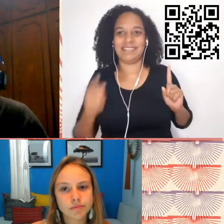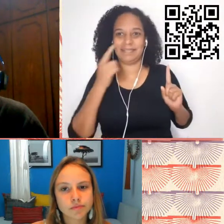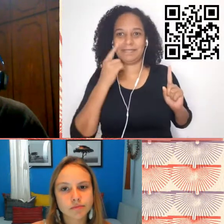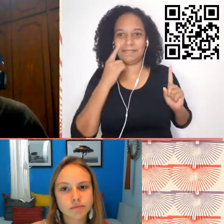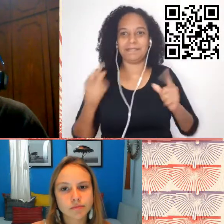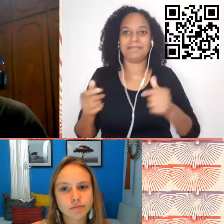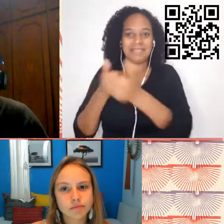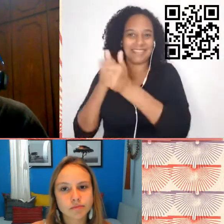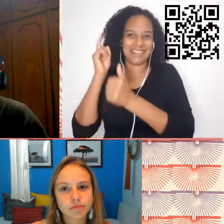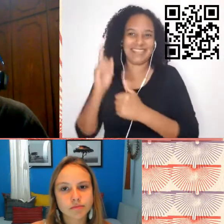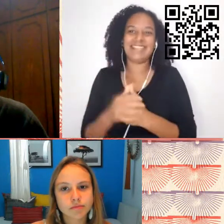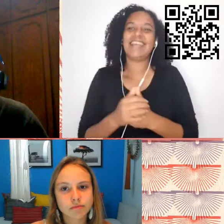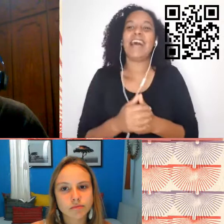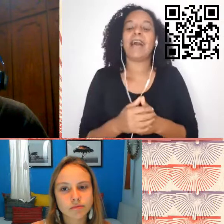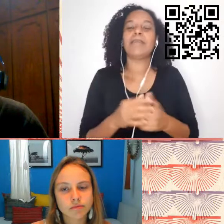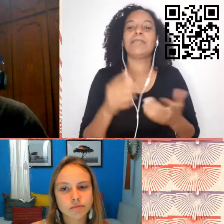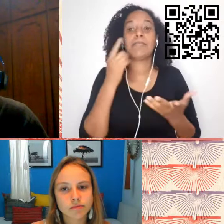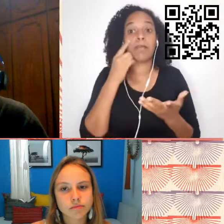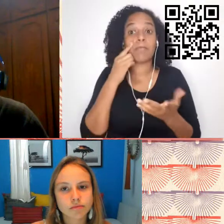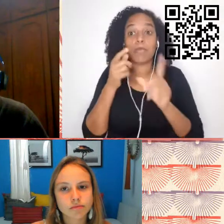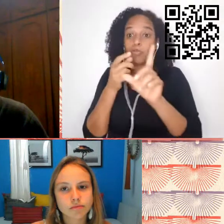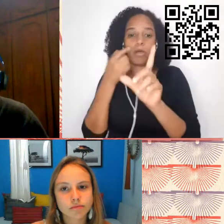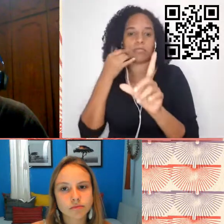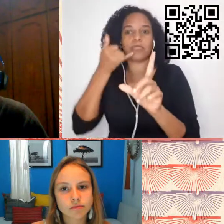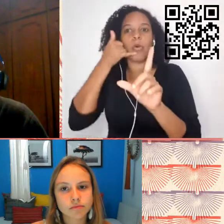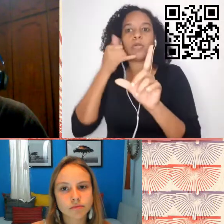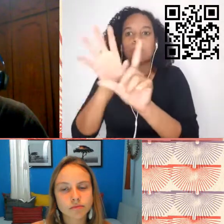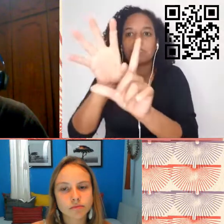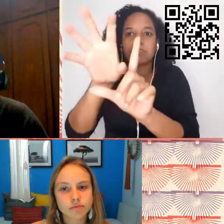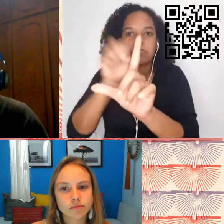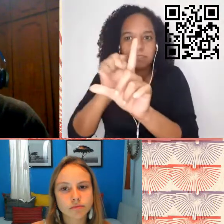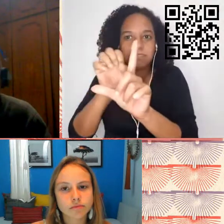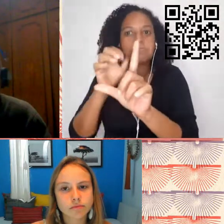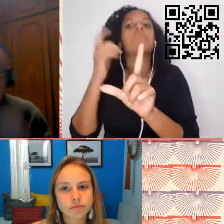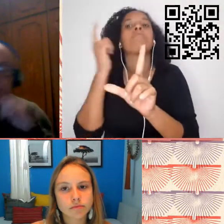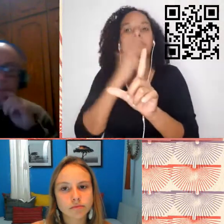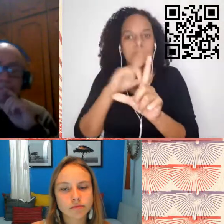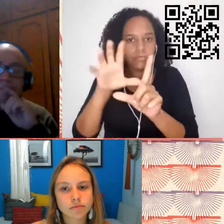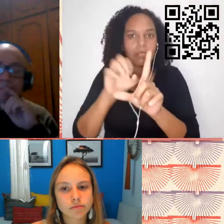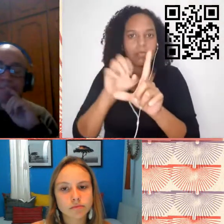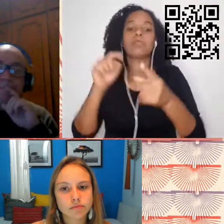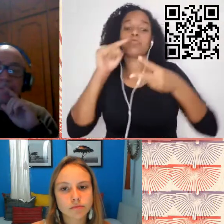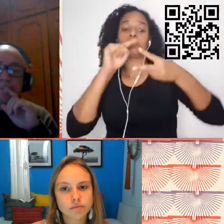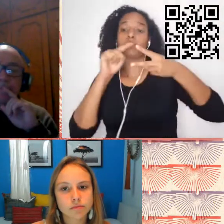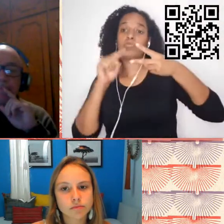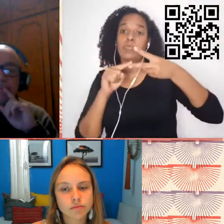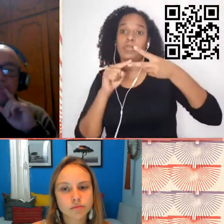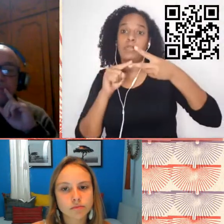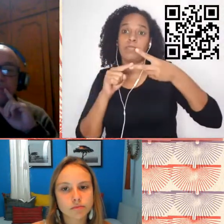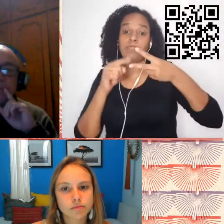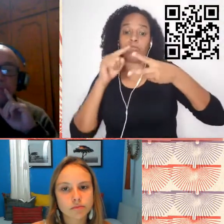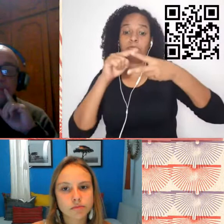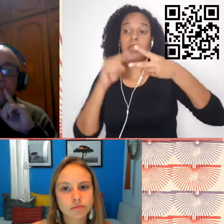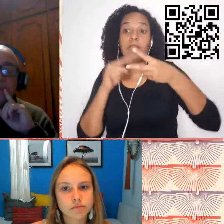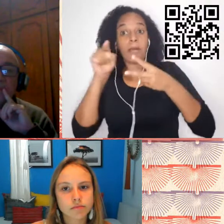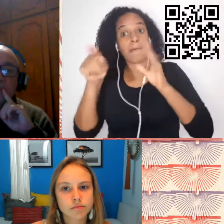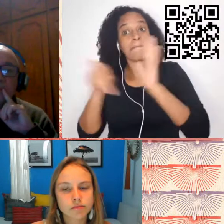Dani. É só apontar a câmera aí do celular para o QR Code, direciona já para o link